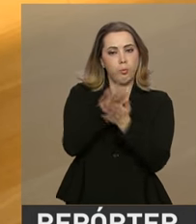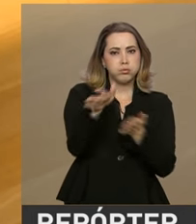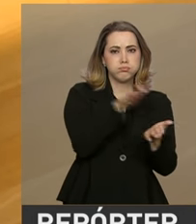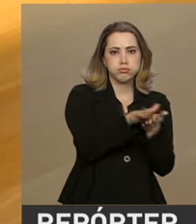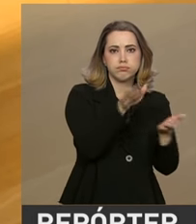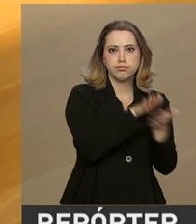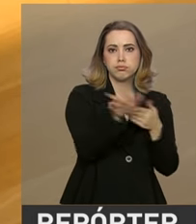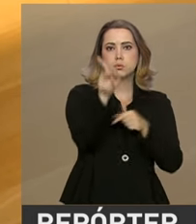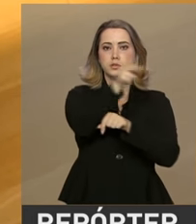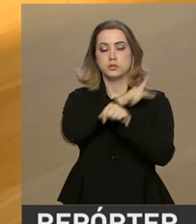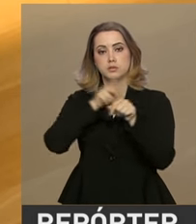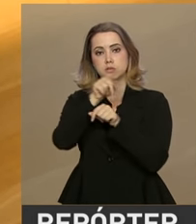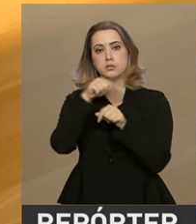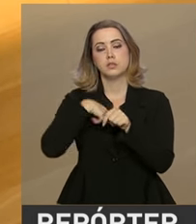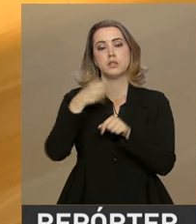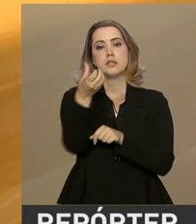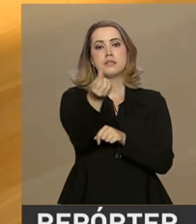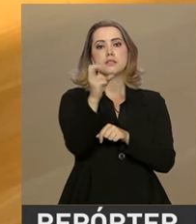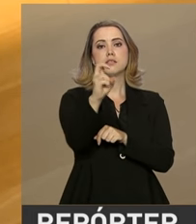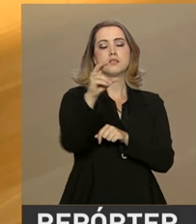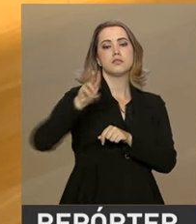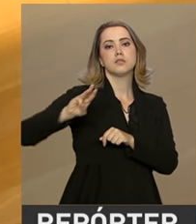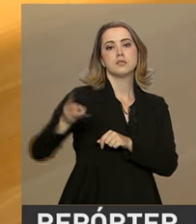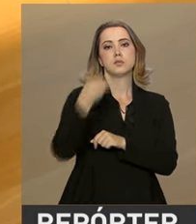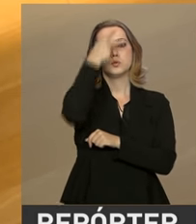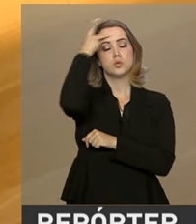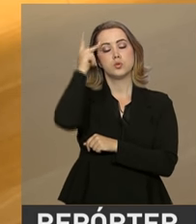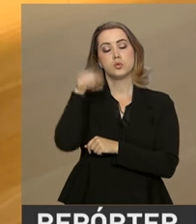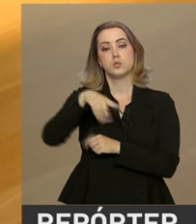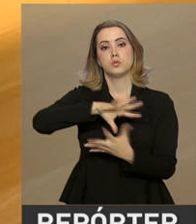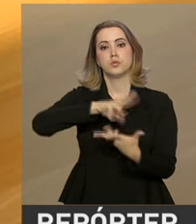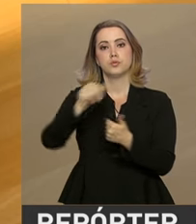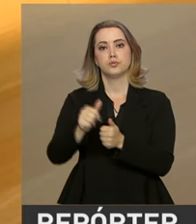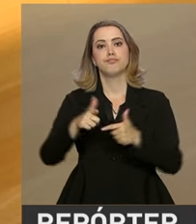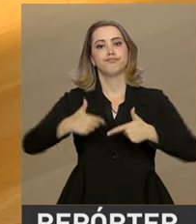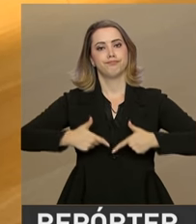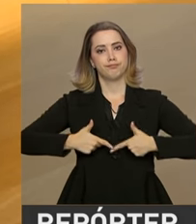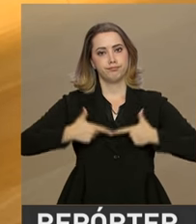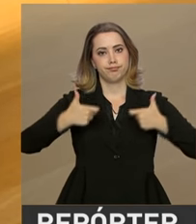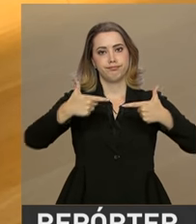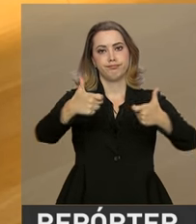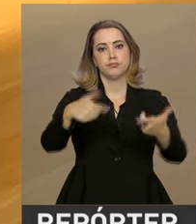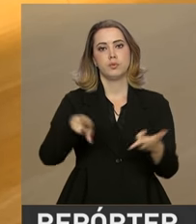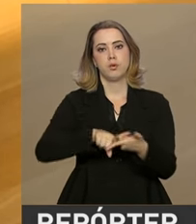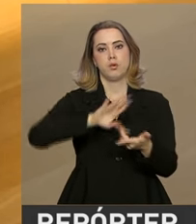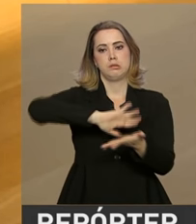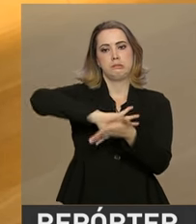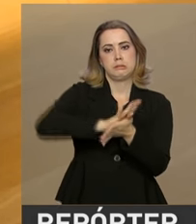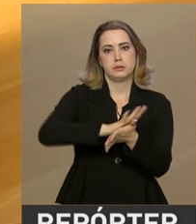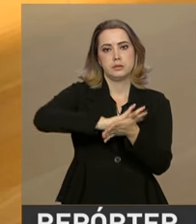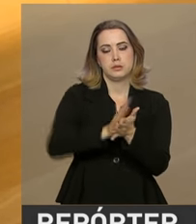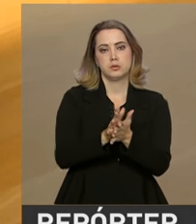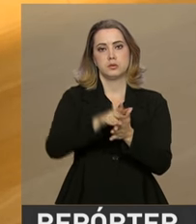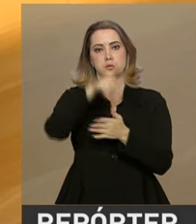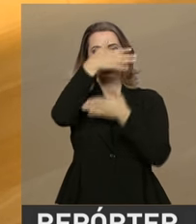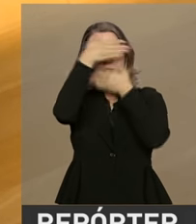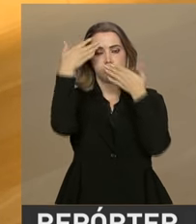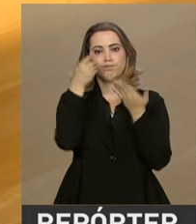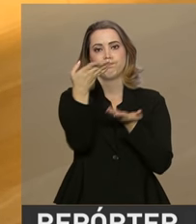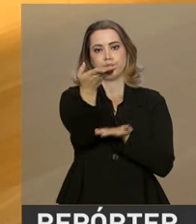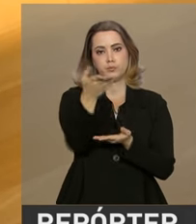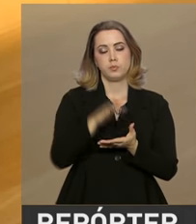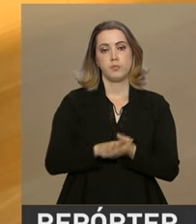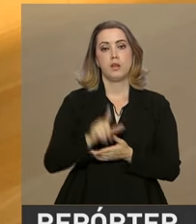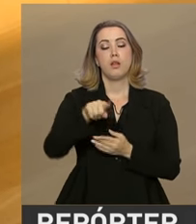mais de 65 milhões de pessoas no mundo, é resultado de guerras, repressão e extremismo. As preocupações